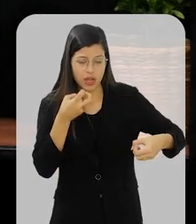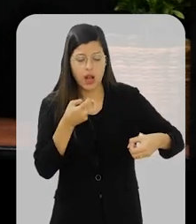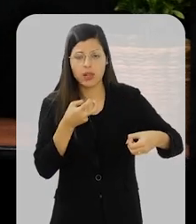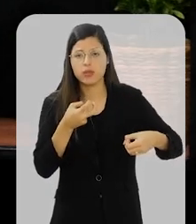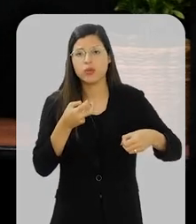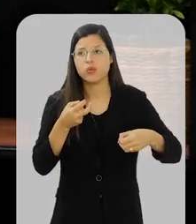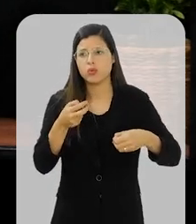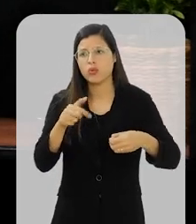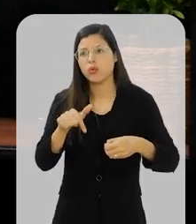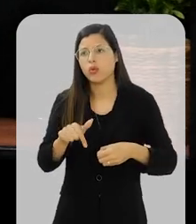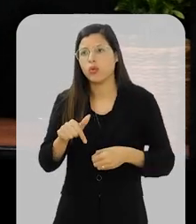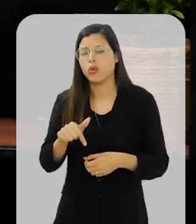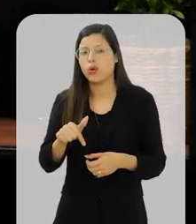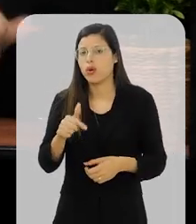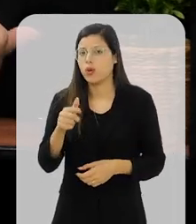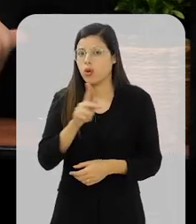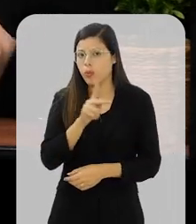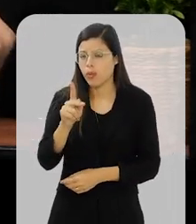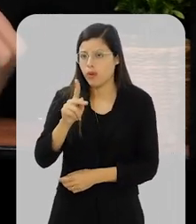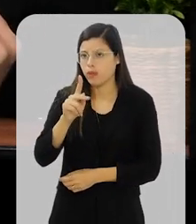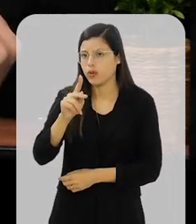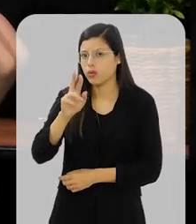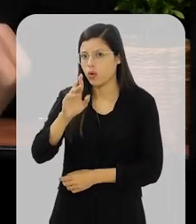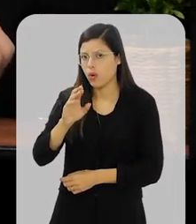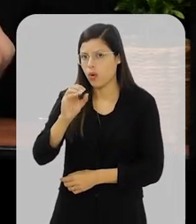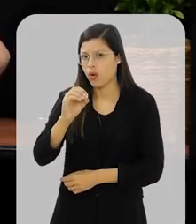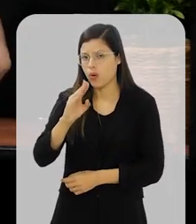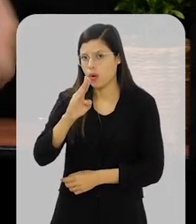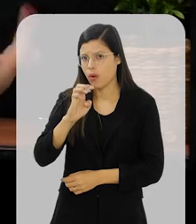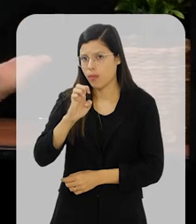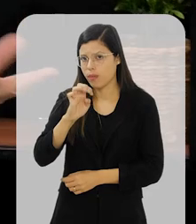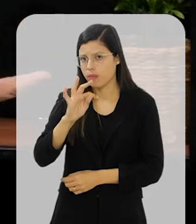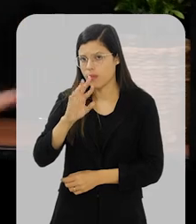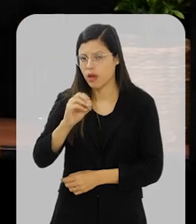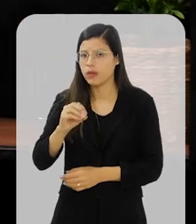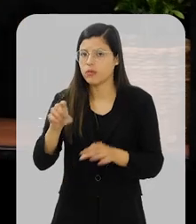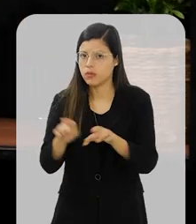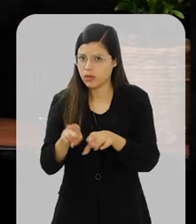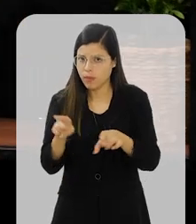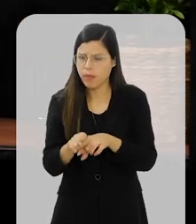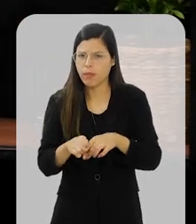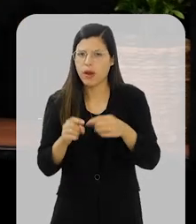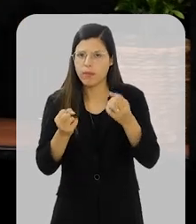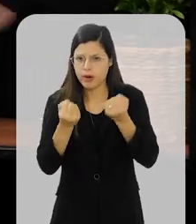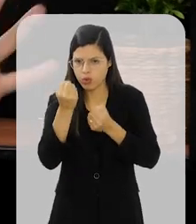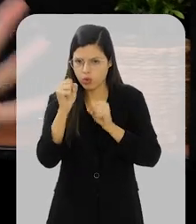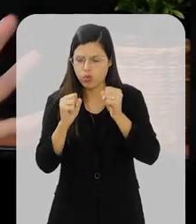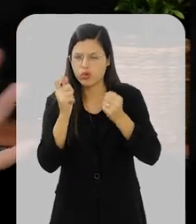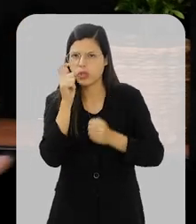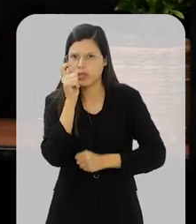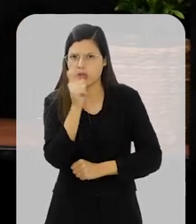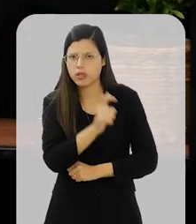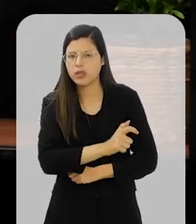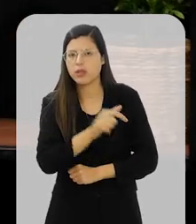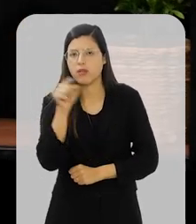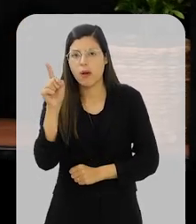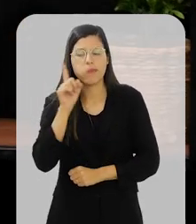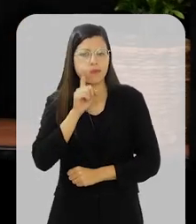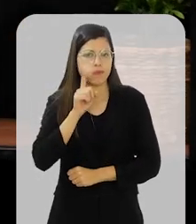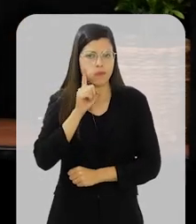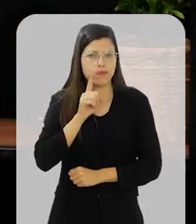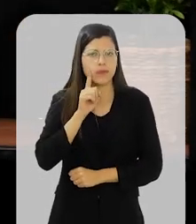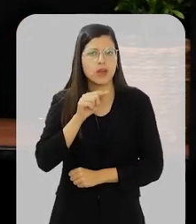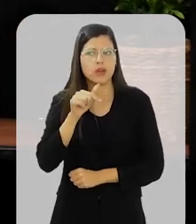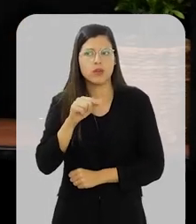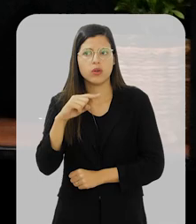utilidade diferente. E o professor Roberto Soares de Moura tem uma patente aprovada nos Estados Unidos, né? Então, ele tem uma patente já concedida com